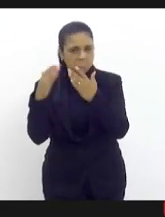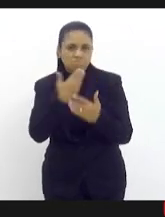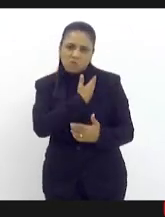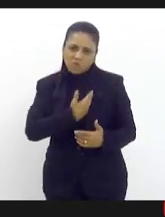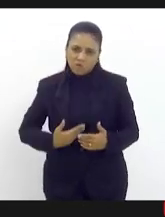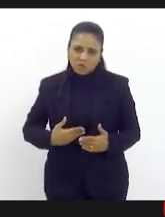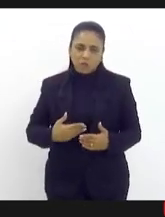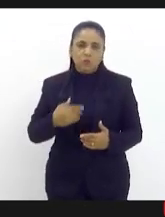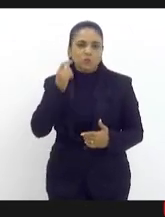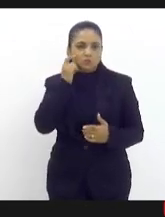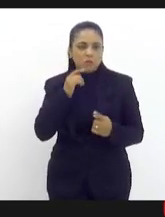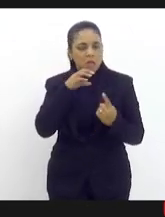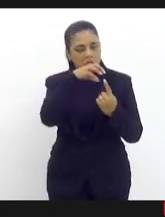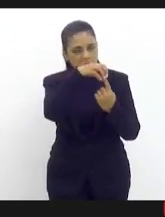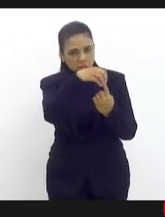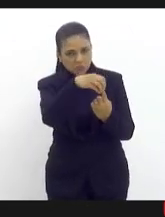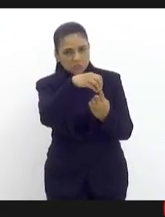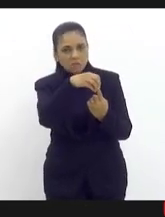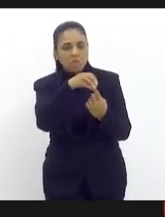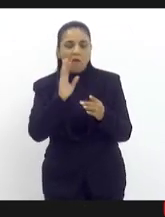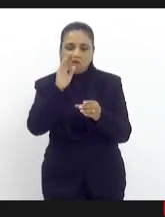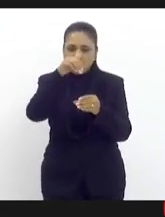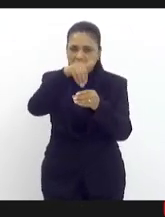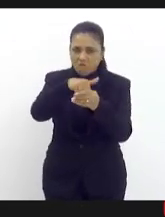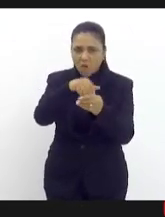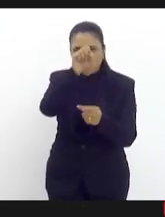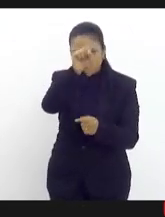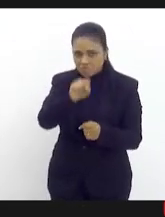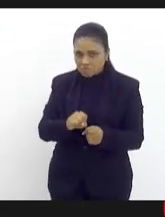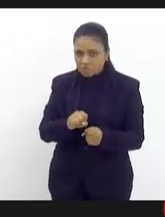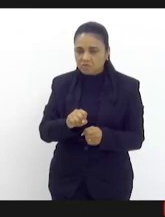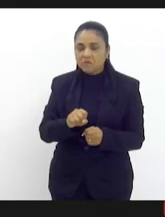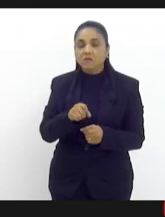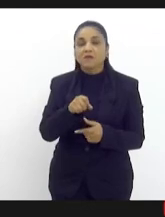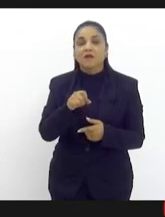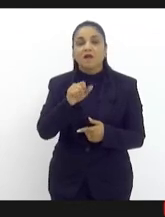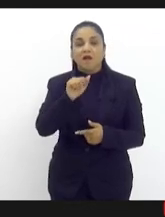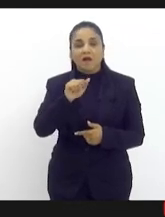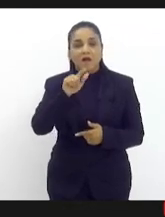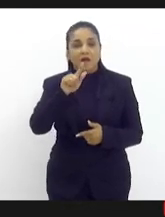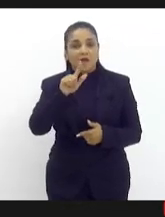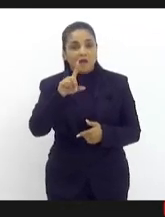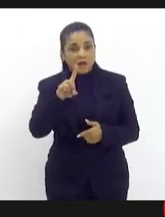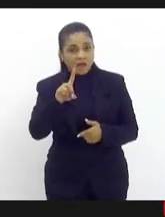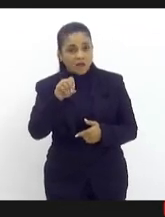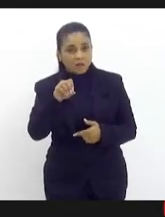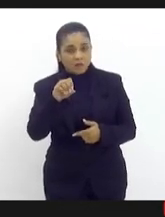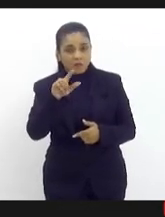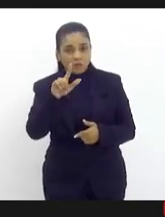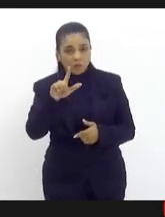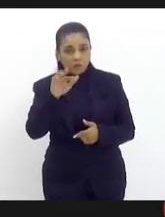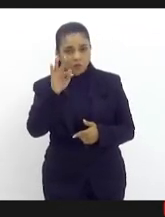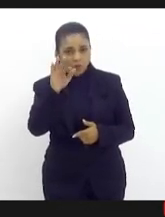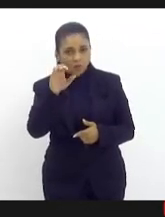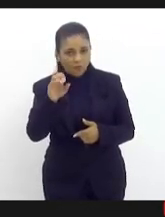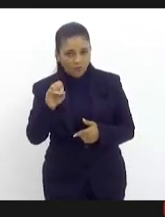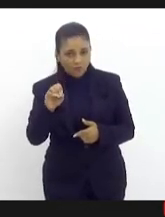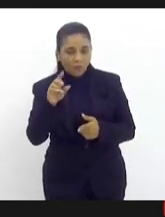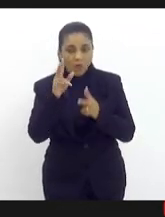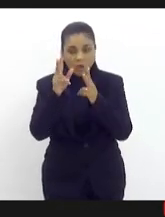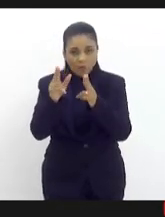vota favoravelmente a Adolfo Konder e queria, na forma como foi feita pela Índia, estou num